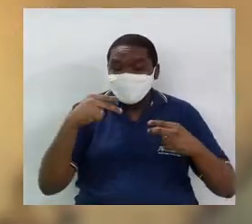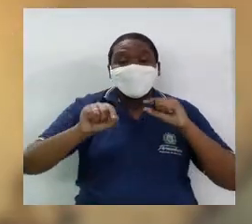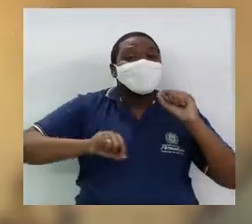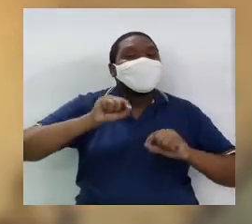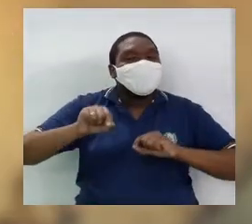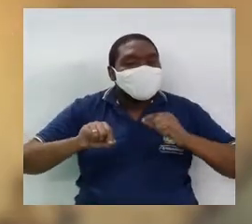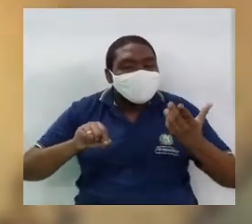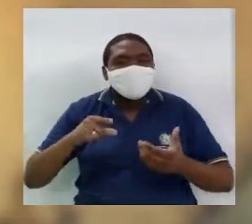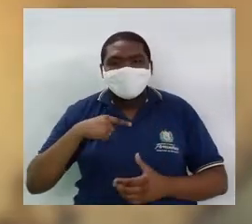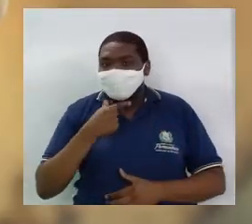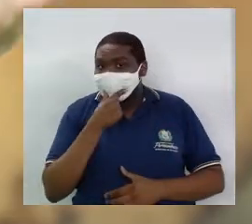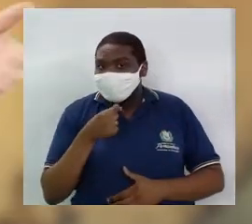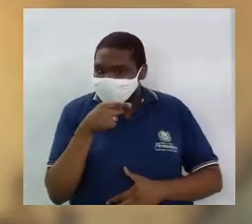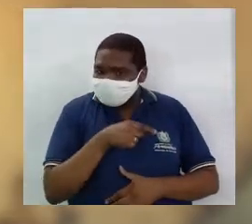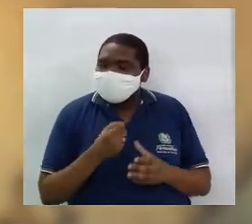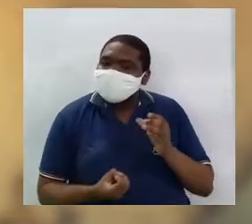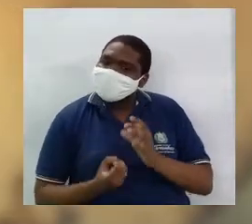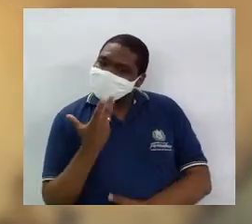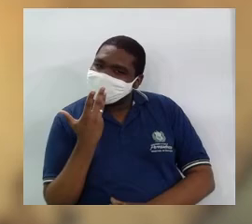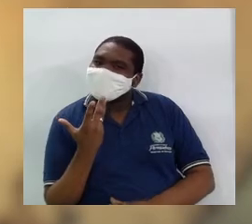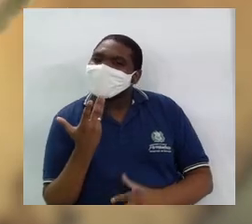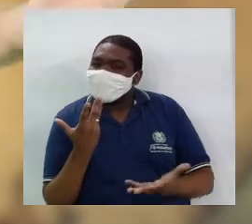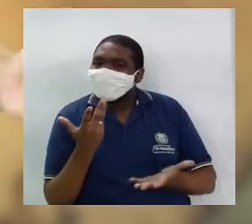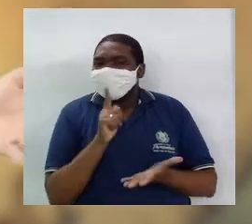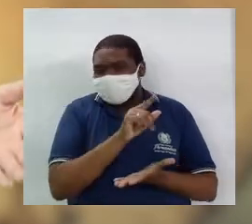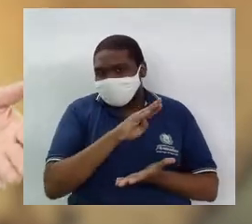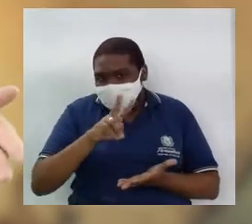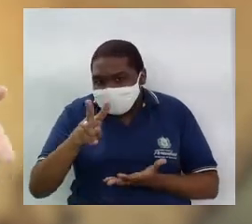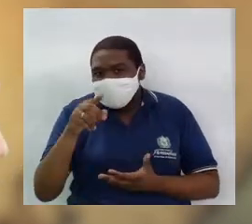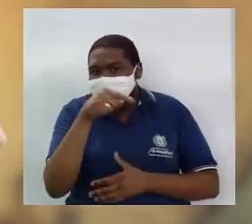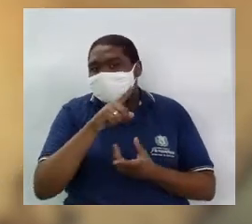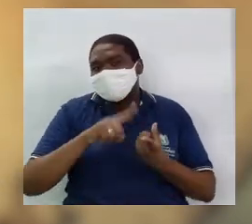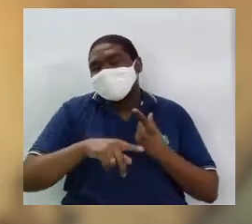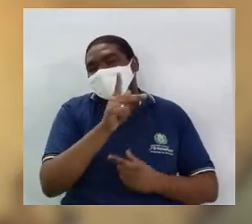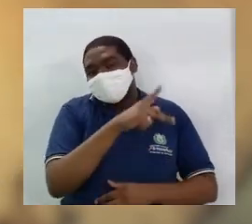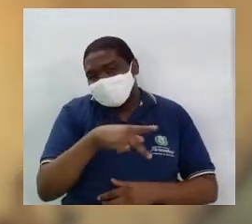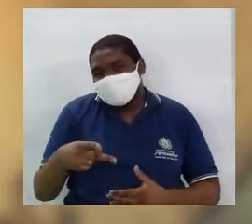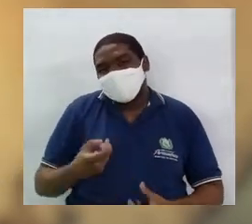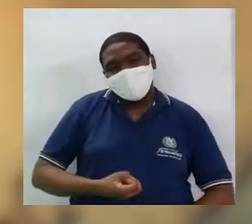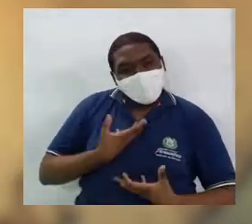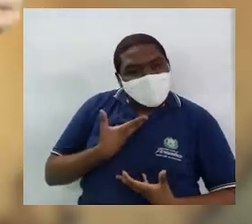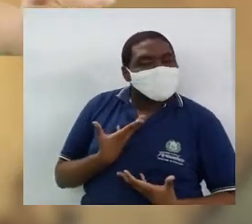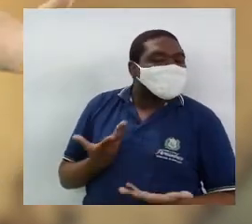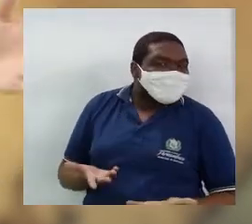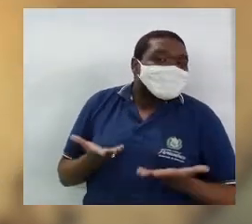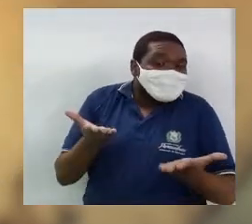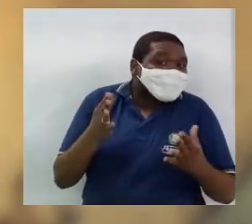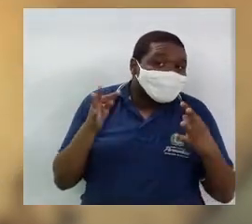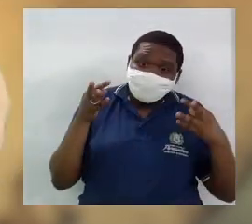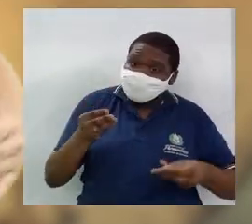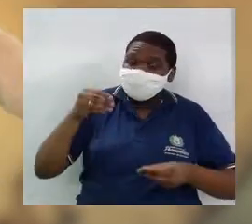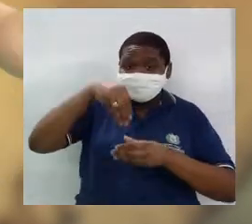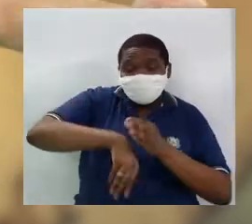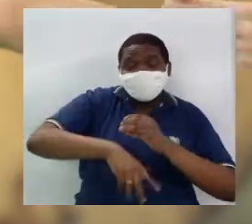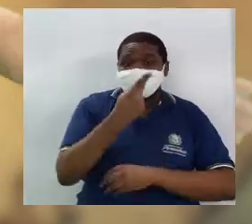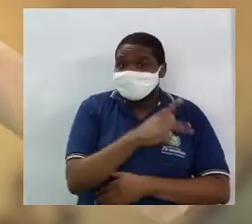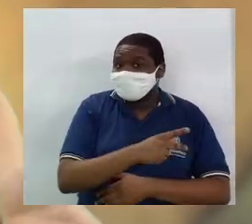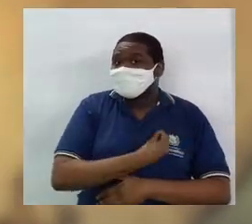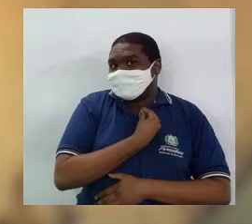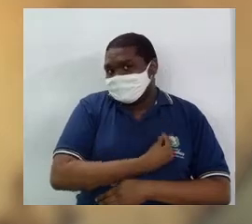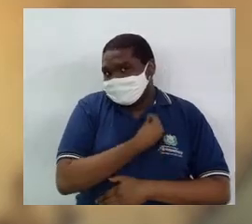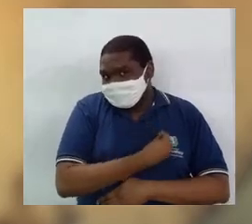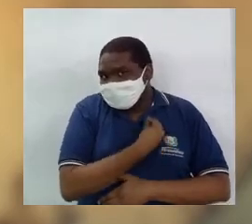só, fundador, radialista, poeta, educador, certo? Tudo isso aqui faz parte da vida